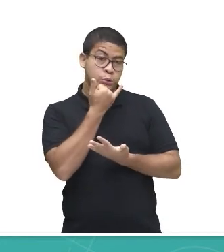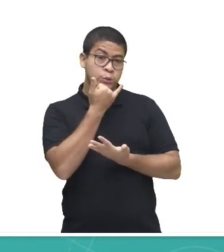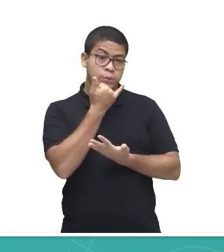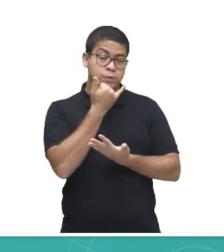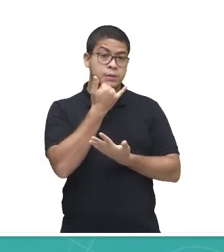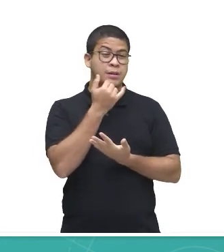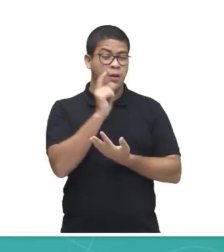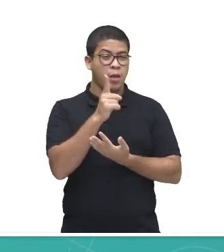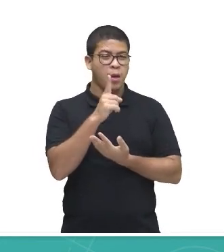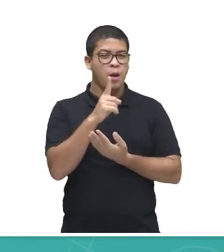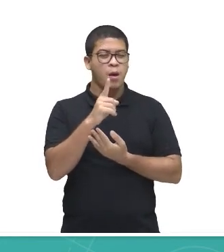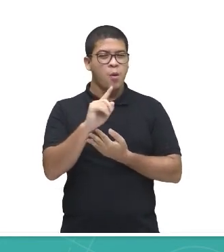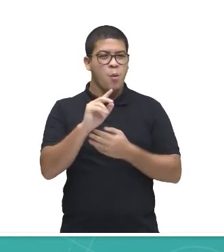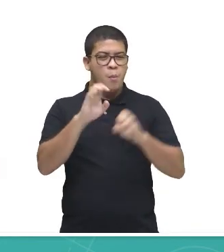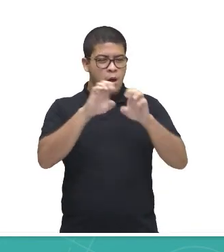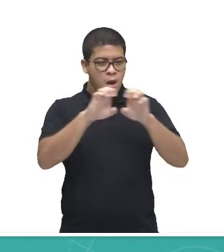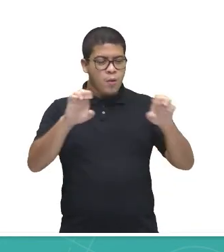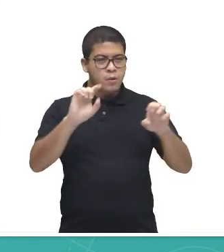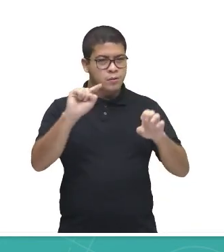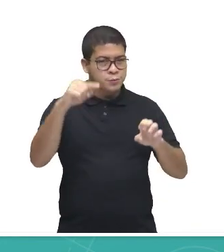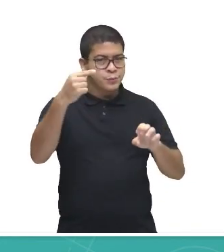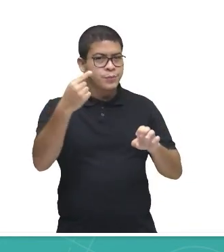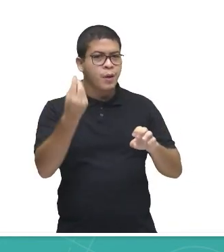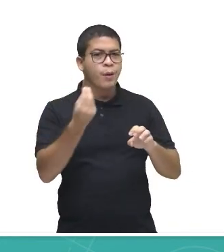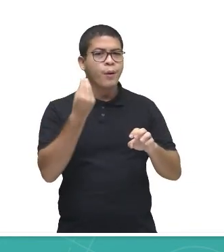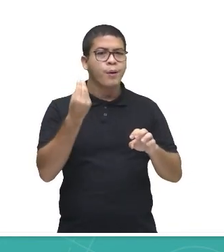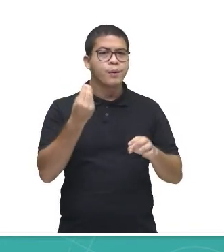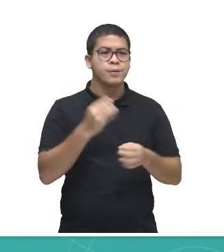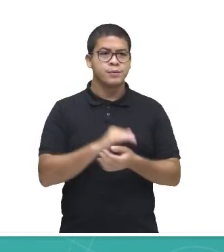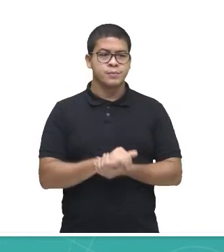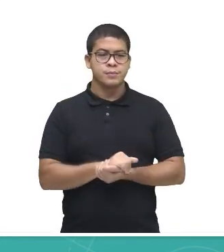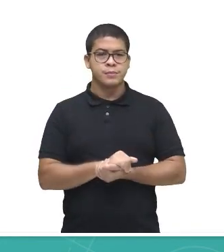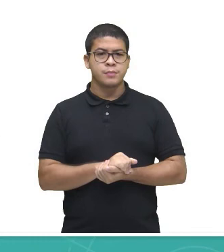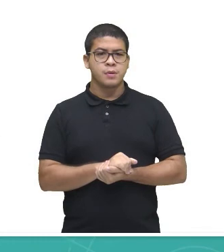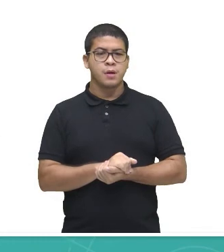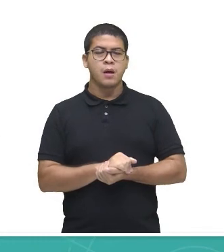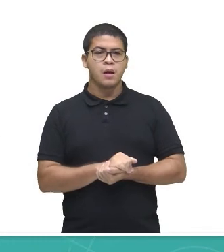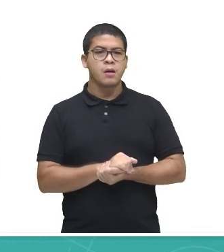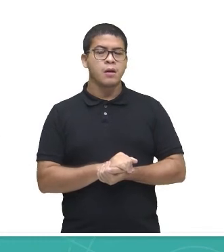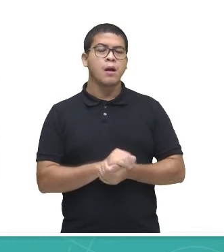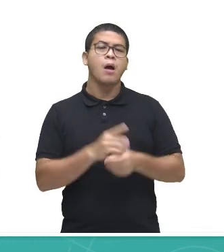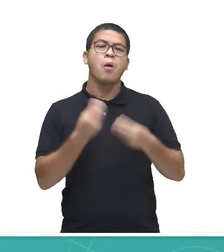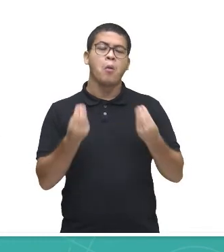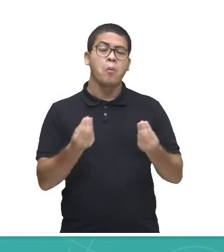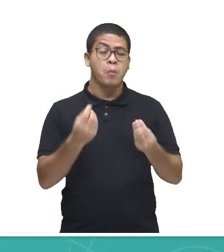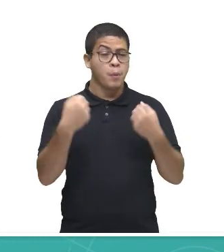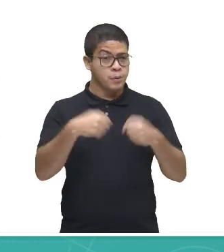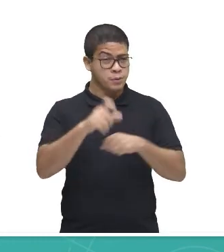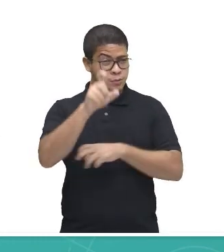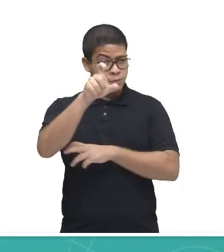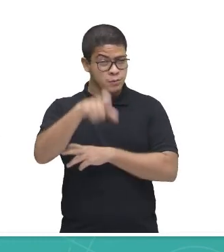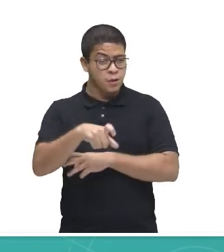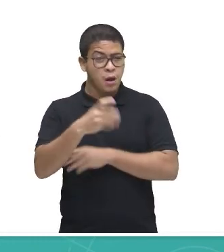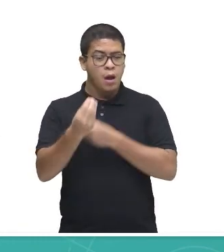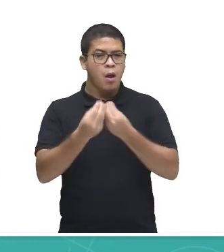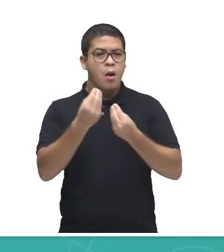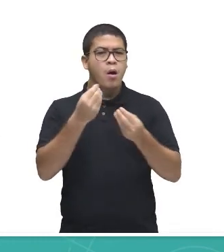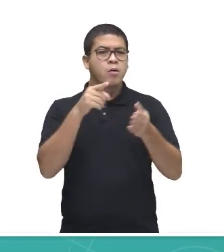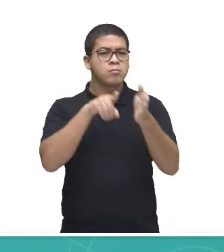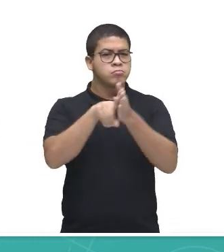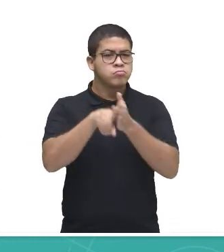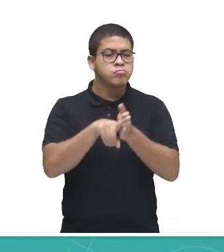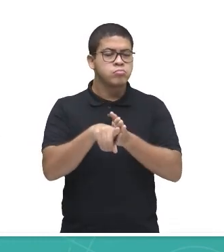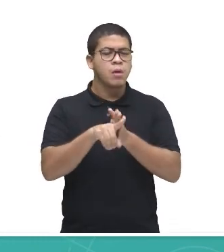grau, eu tenho que achar o valor de X. Para achar esse valor de X, ele deverá ficar isolado